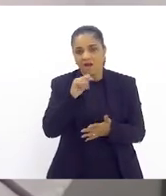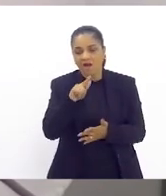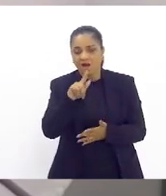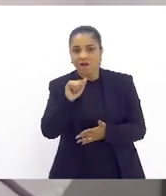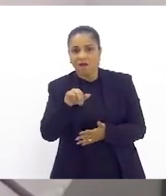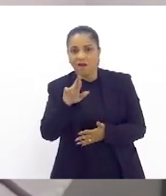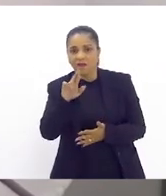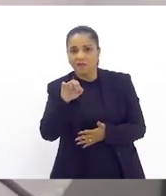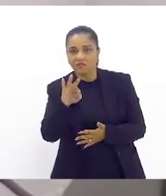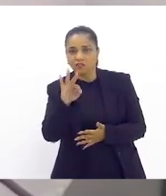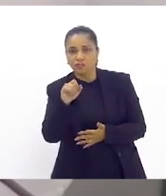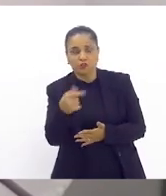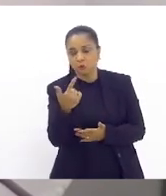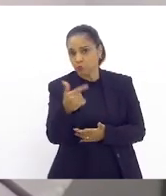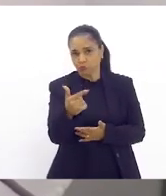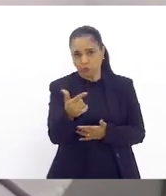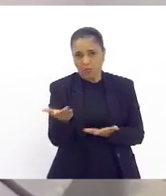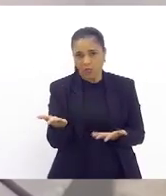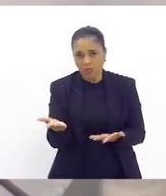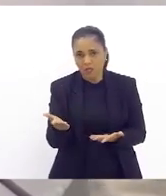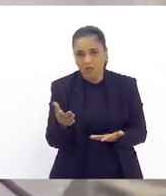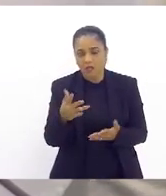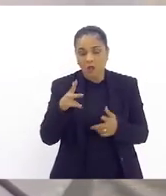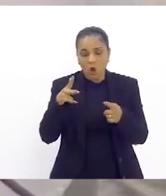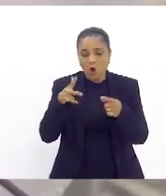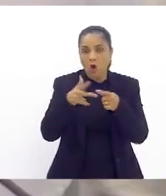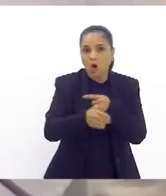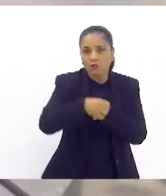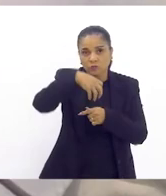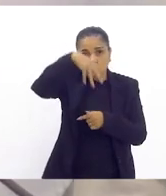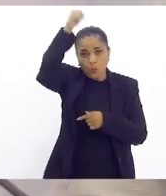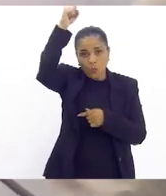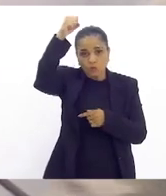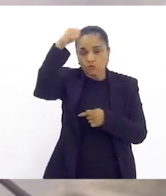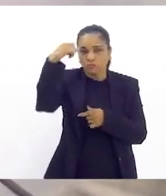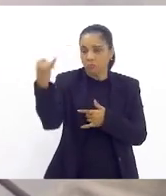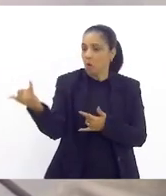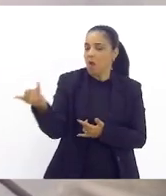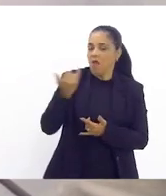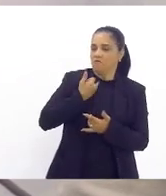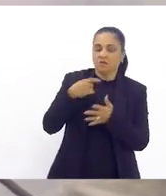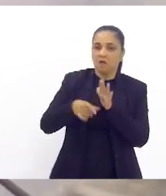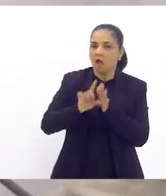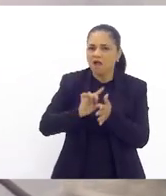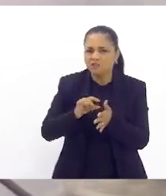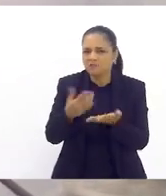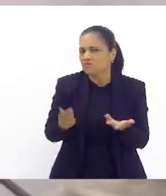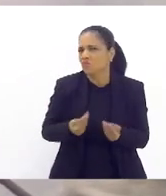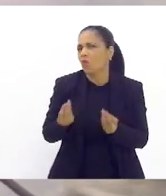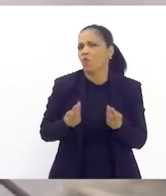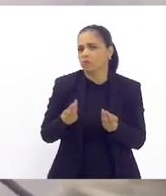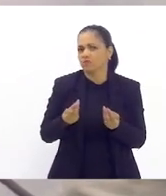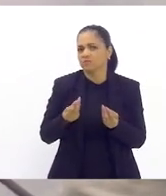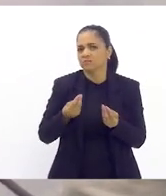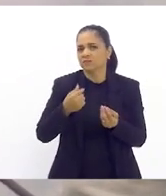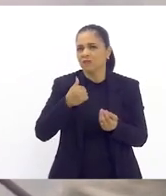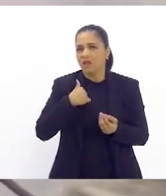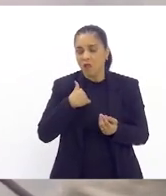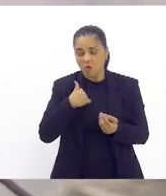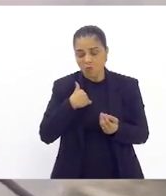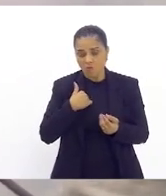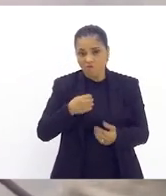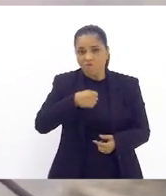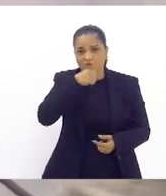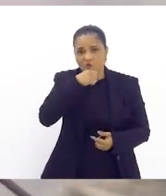maior por exemplo corte de luz ele é feito sem um aviso prévio Eu tenho uma voz de 95